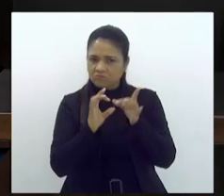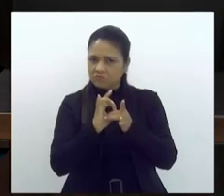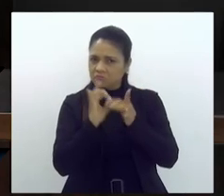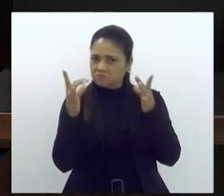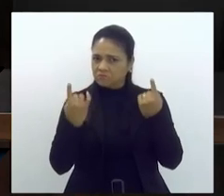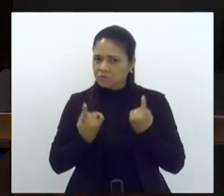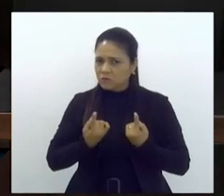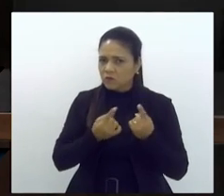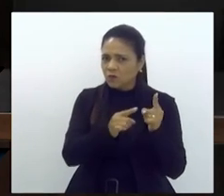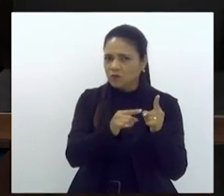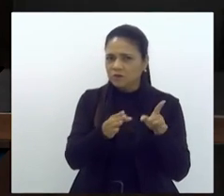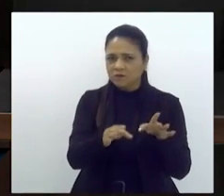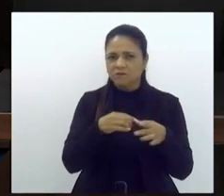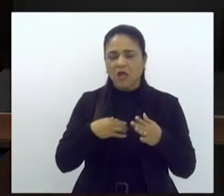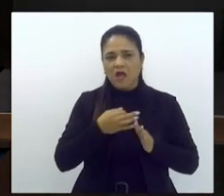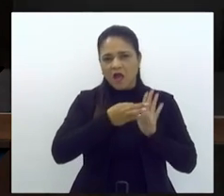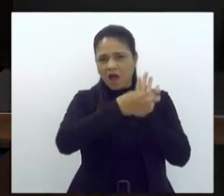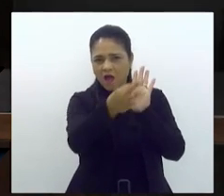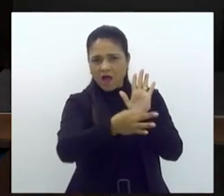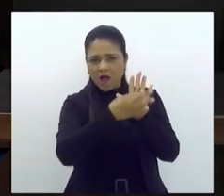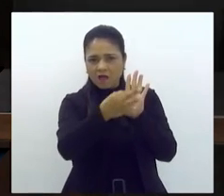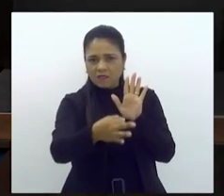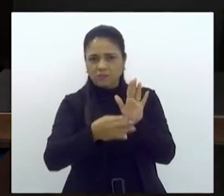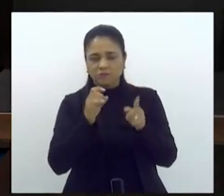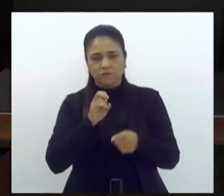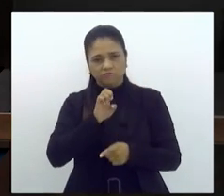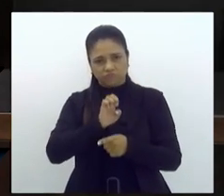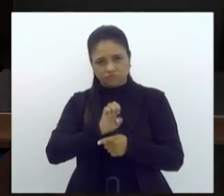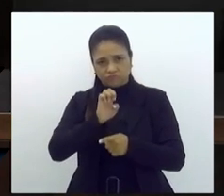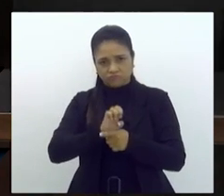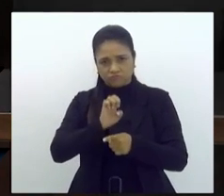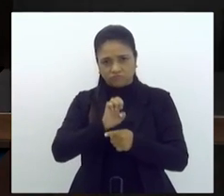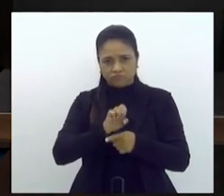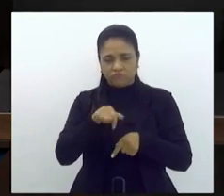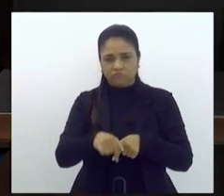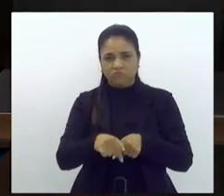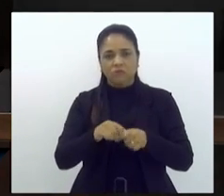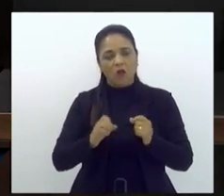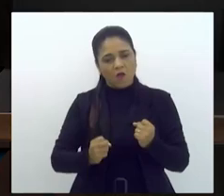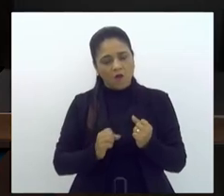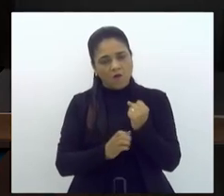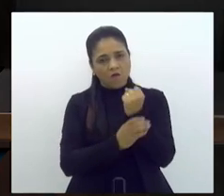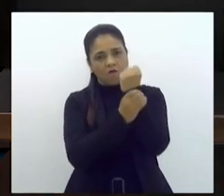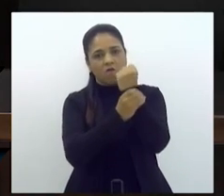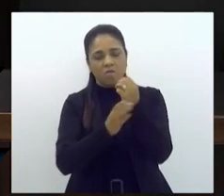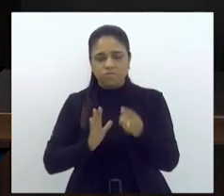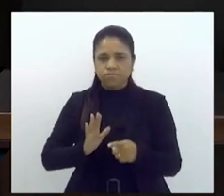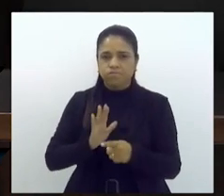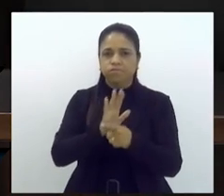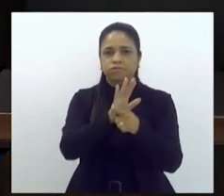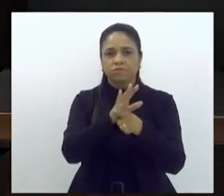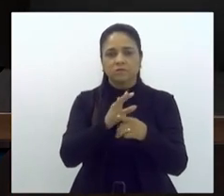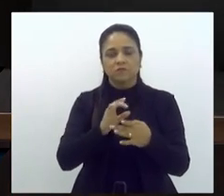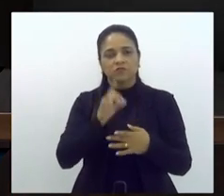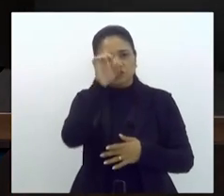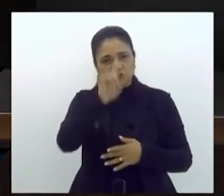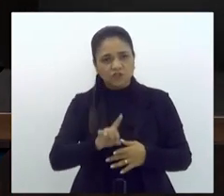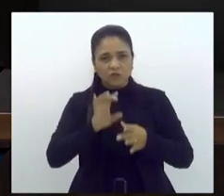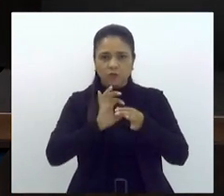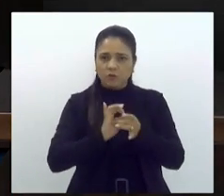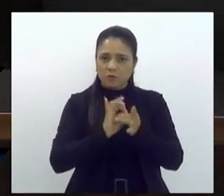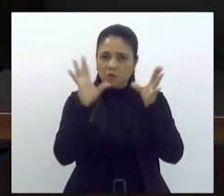as críticas aos mandatários deste estado contribuem para o fortalecimento do estado de direito democrático